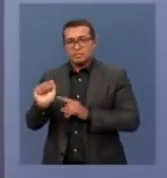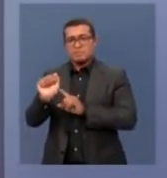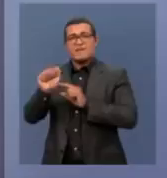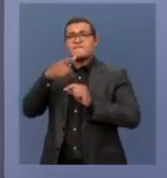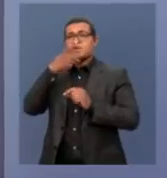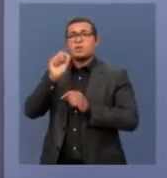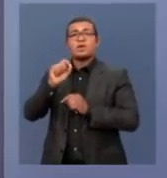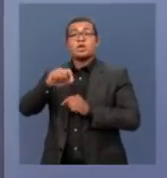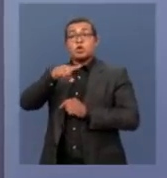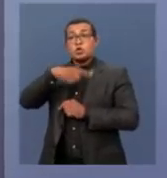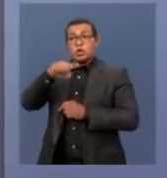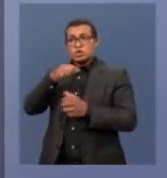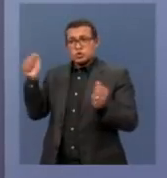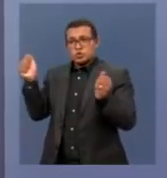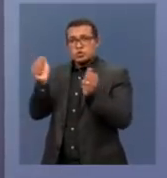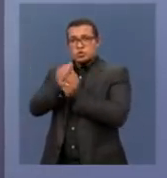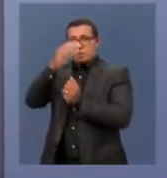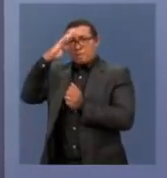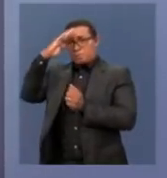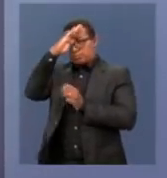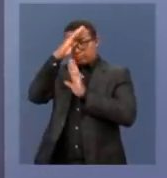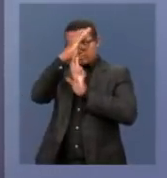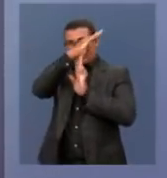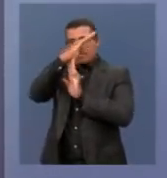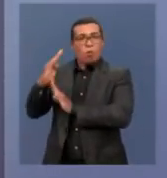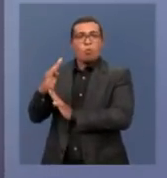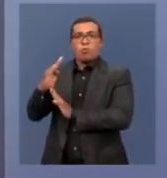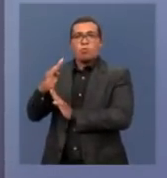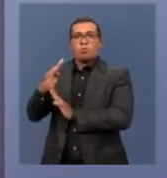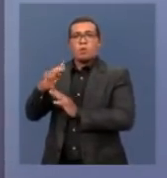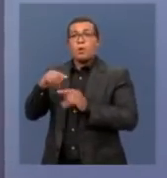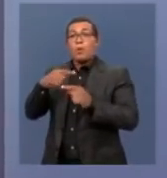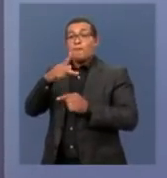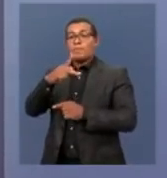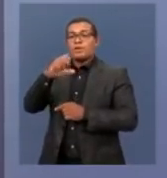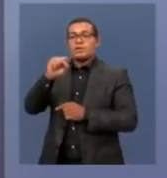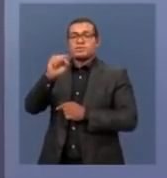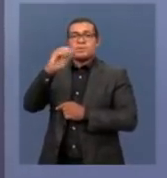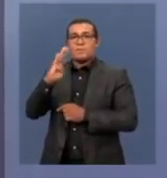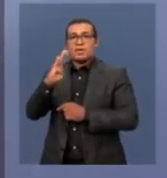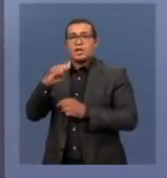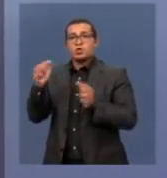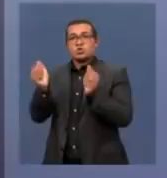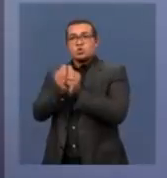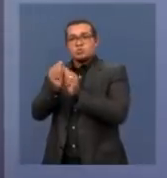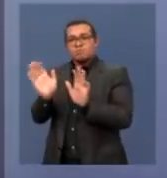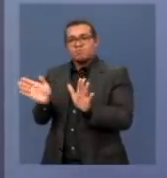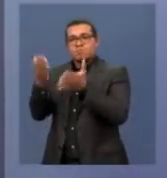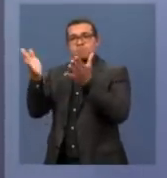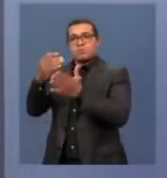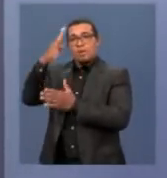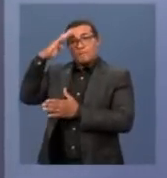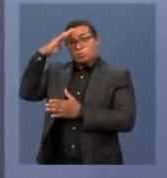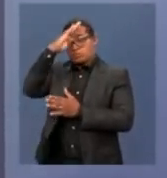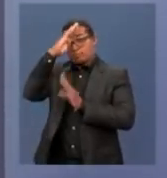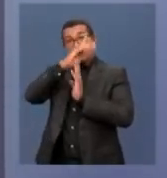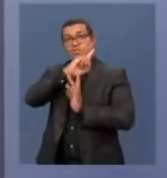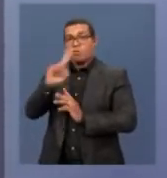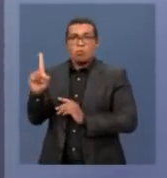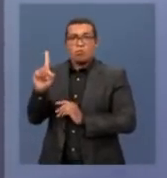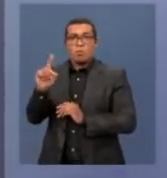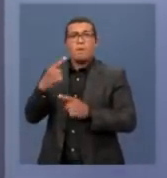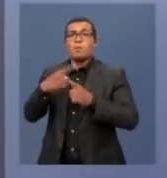ficar com jair bolsonaro o psb não vai ficar com jair bolsonaro no primeiro turno